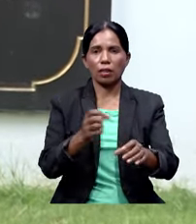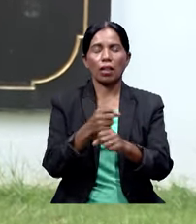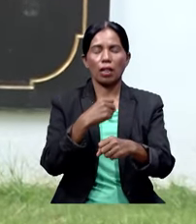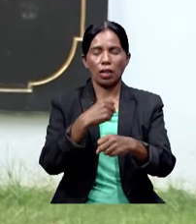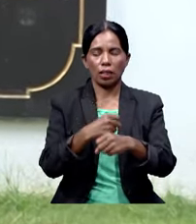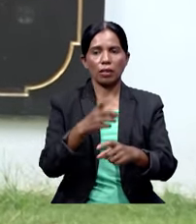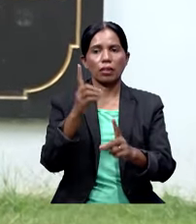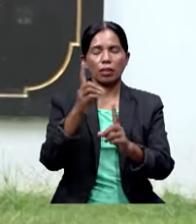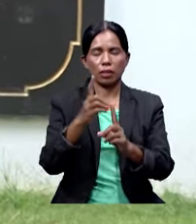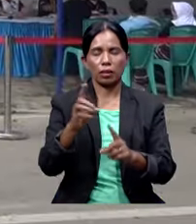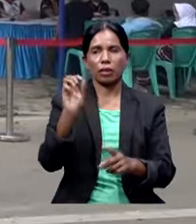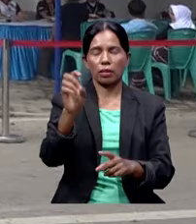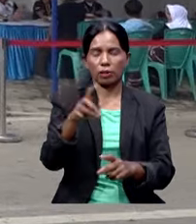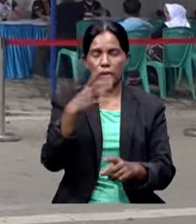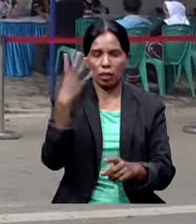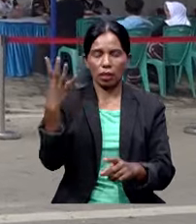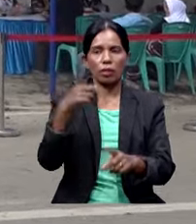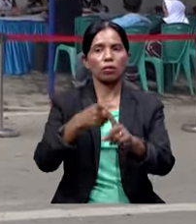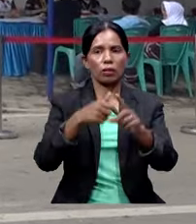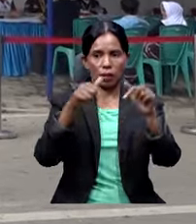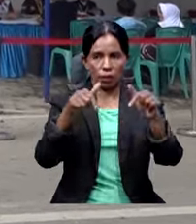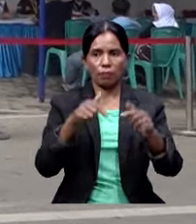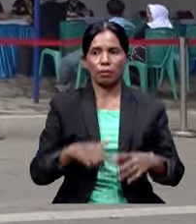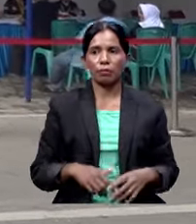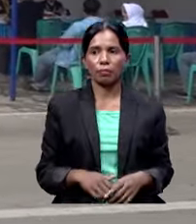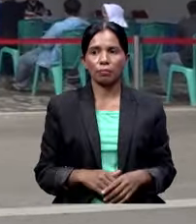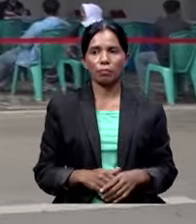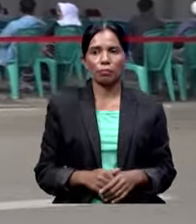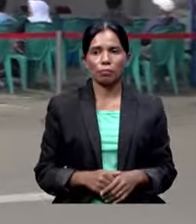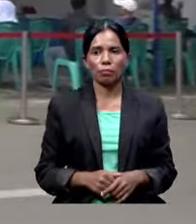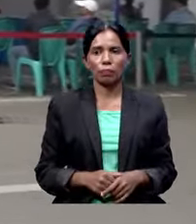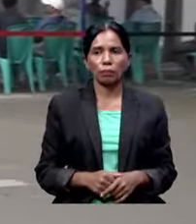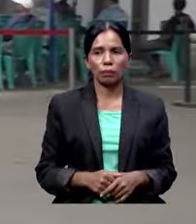e a loron sanulo resing hat fulangne. Equipa cobertura, GMN.